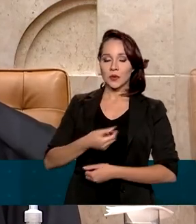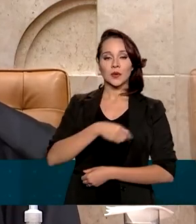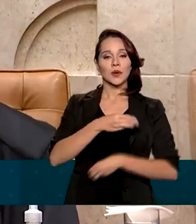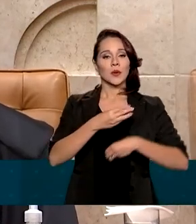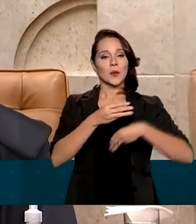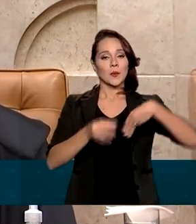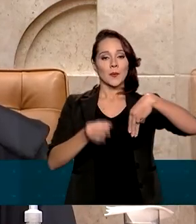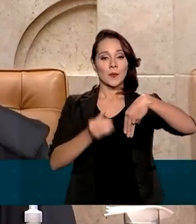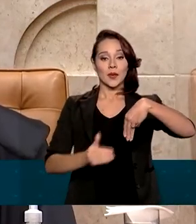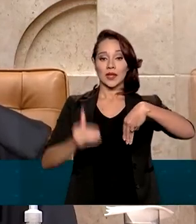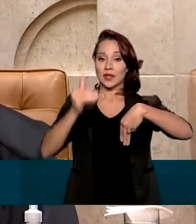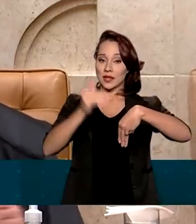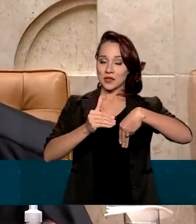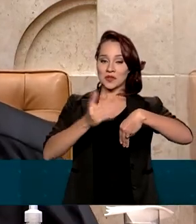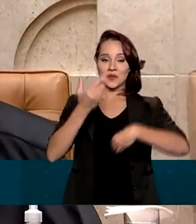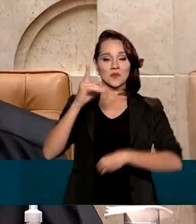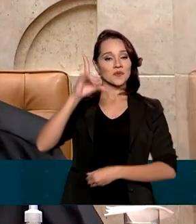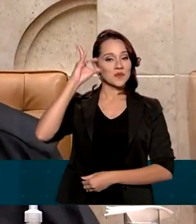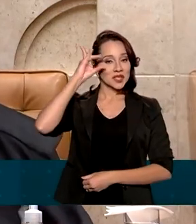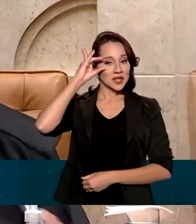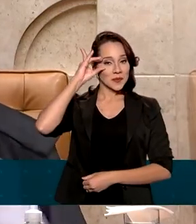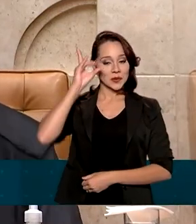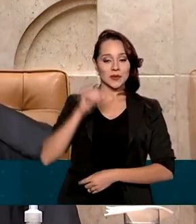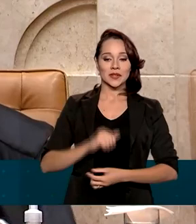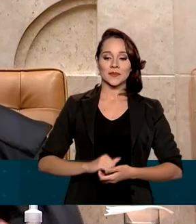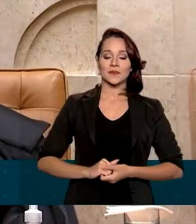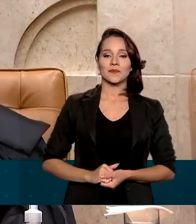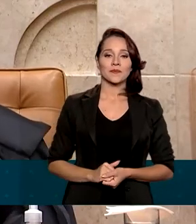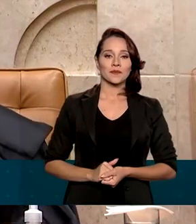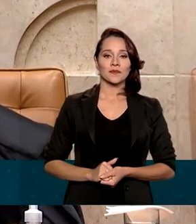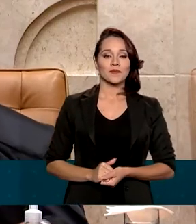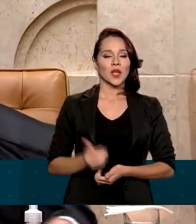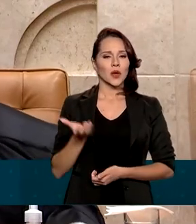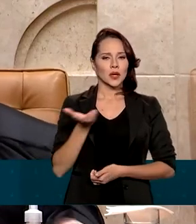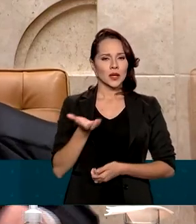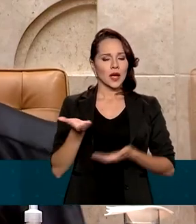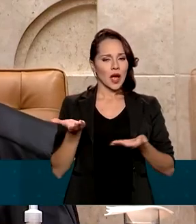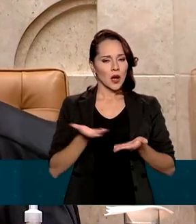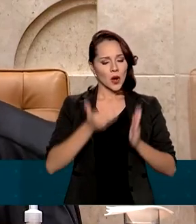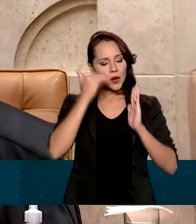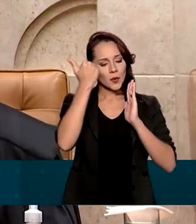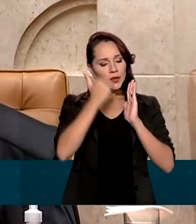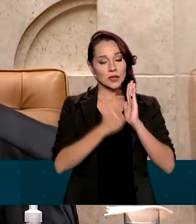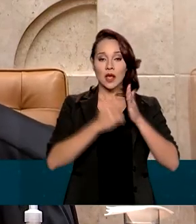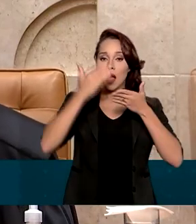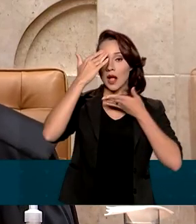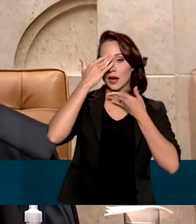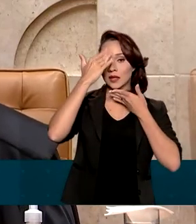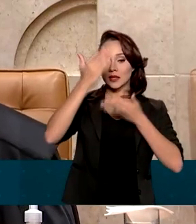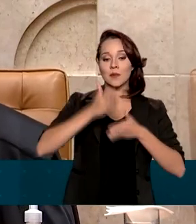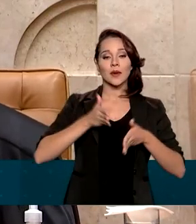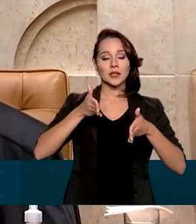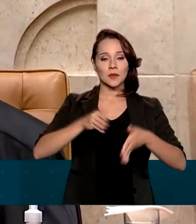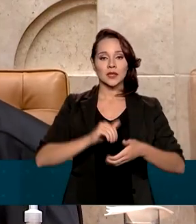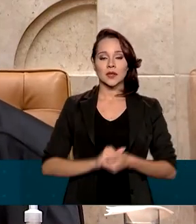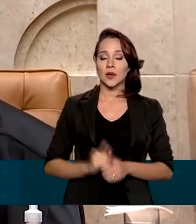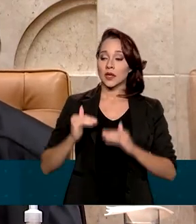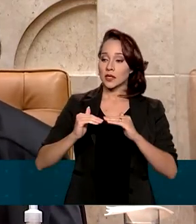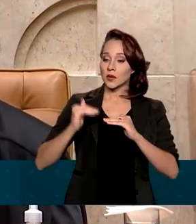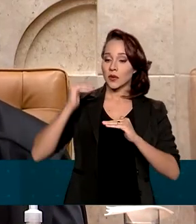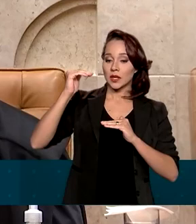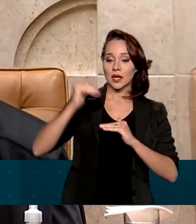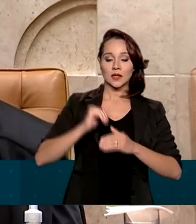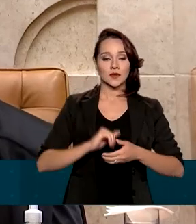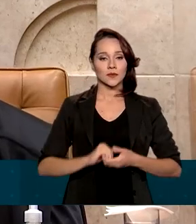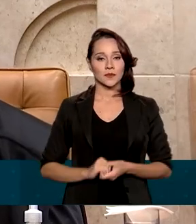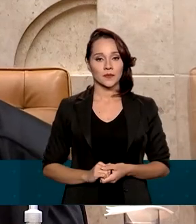ministro André Mendonça. Eu queria, seguindo o protocolo, agradecer a presença das seguintes